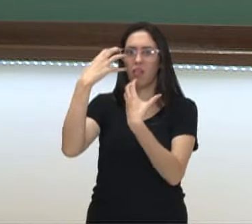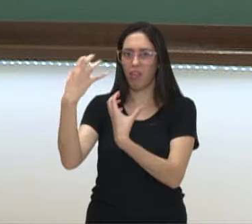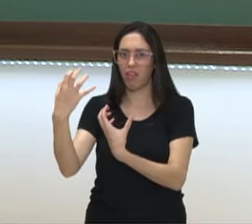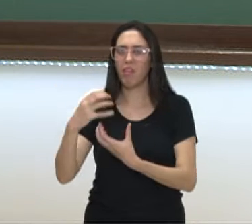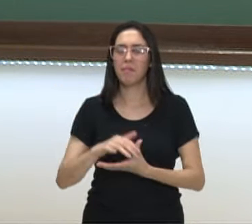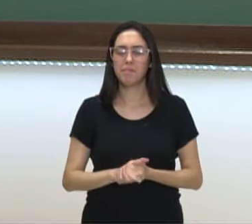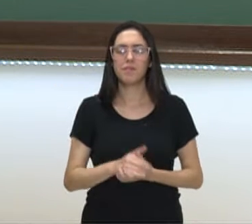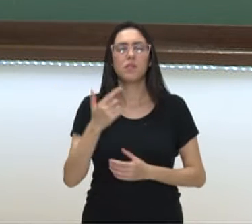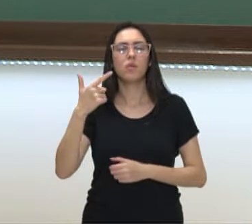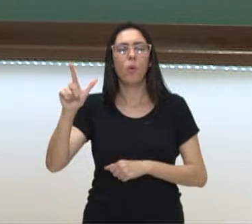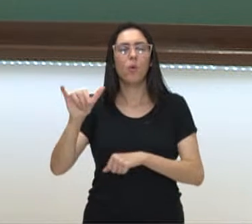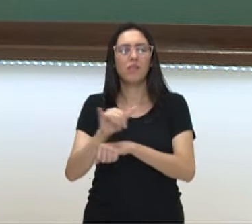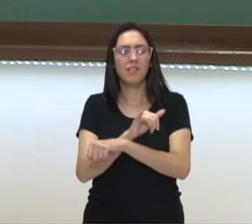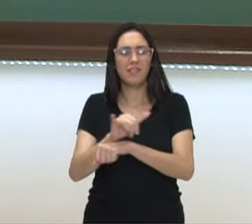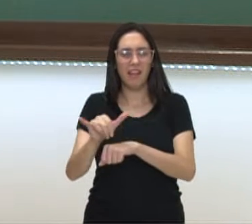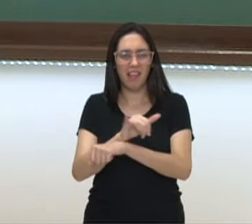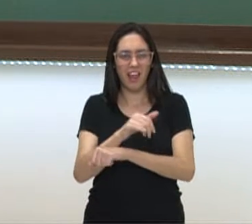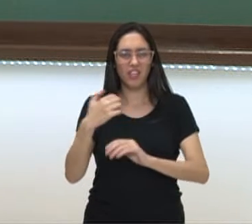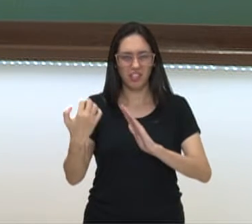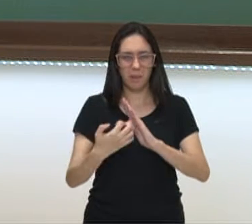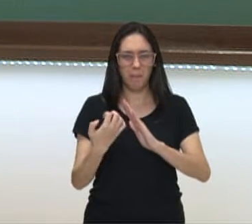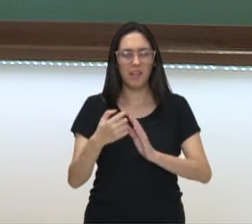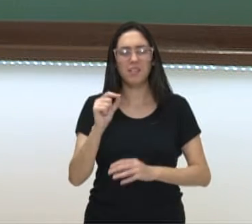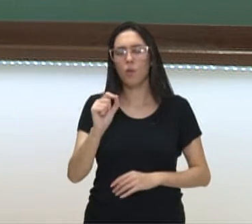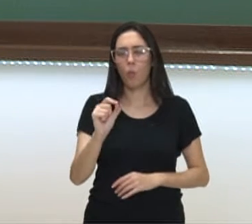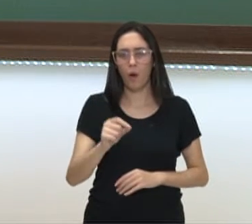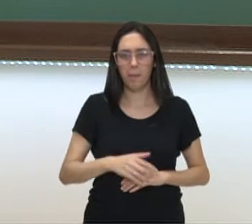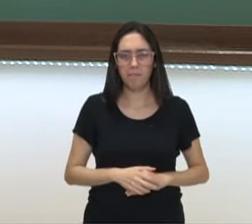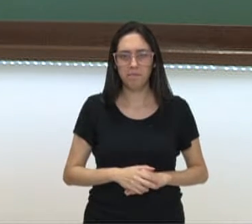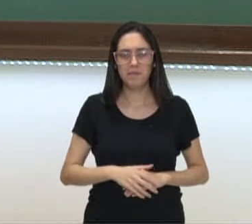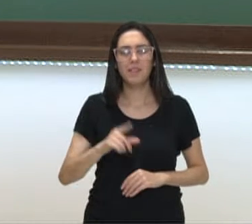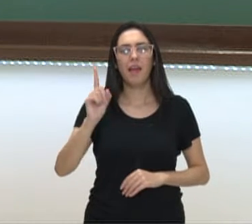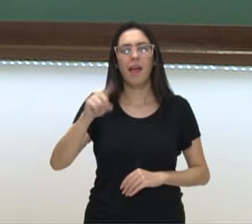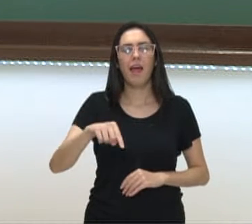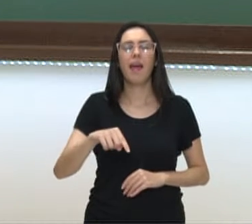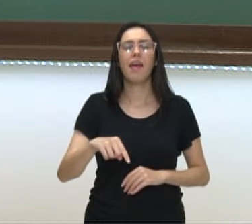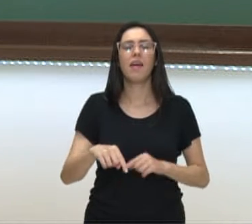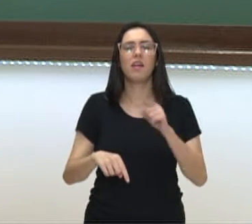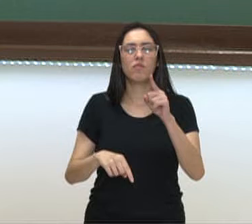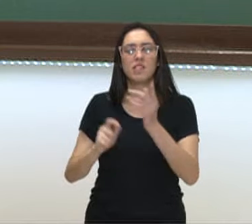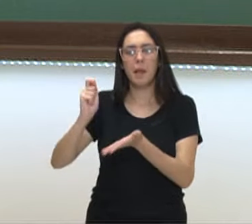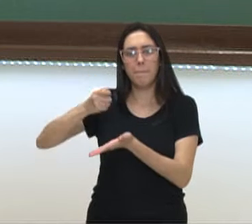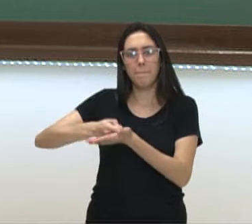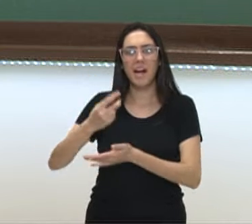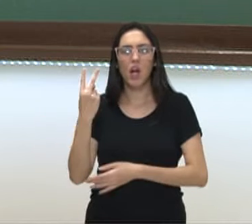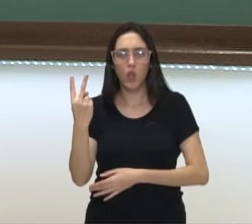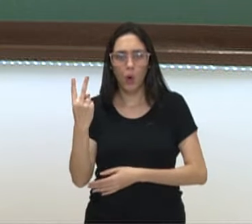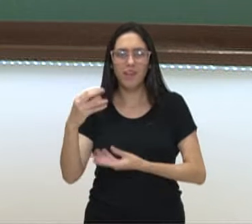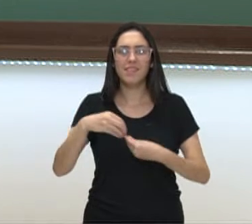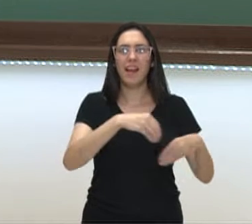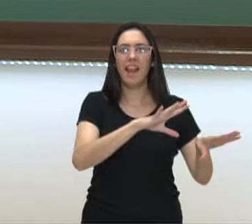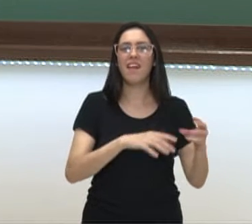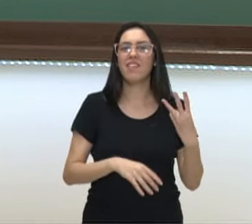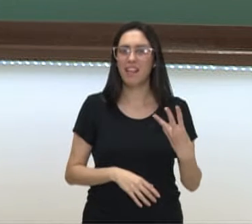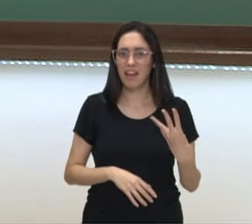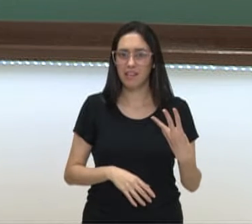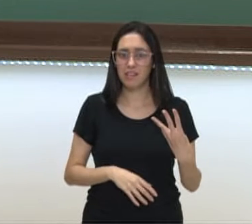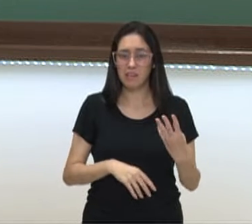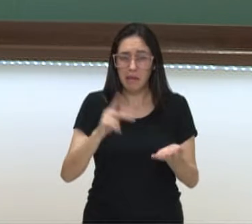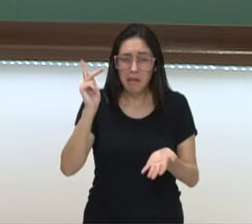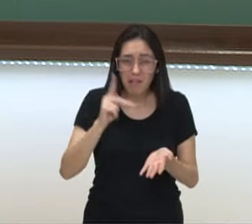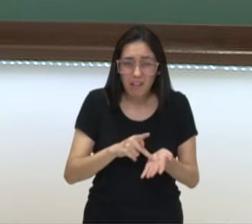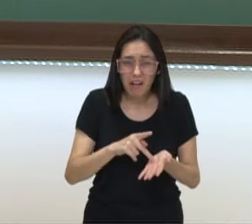estratégia que as empresas adotam é aquelas estratégias do leve 3 e pague 2. Na verdade, você está levando 3 e